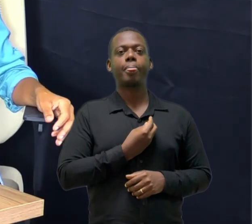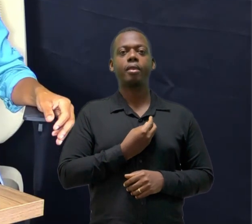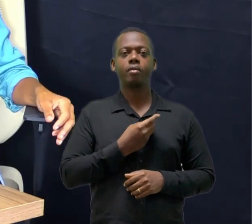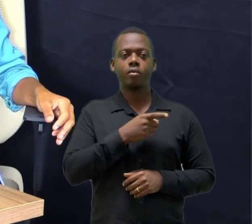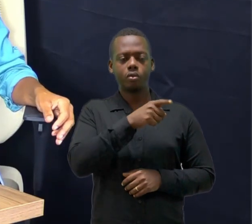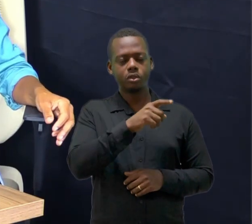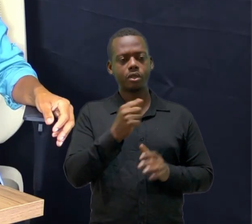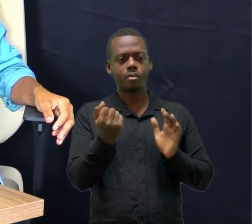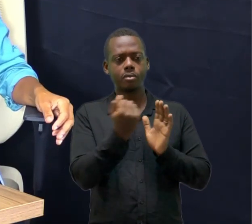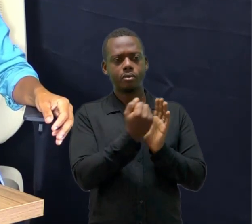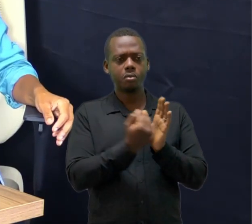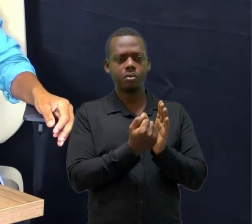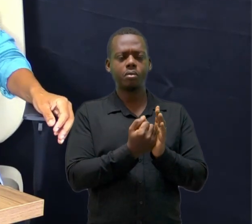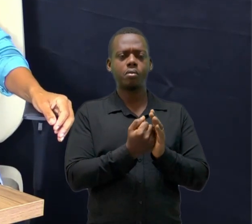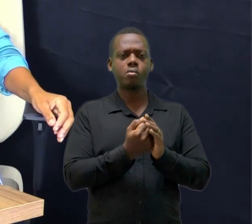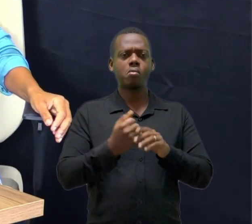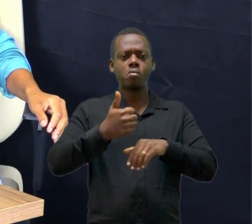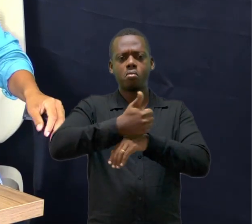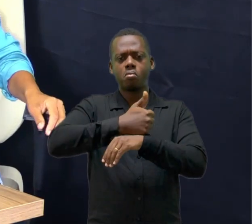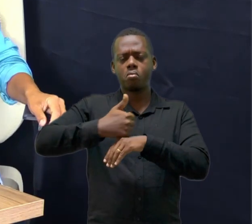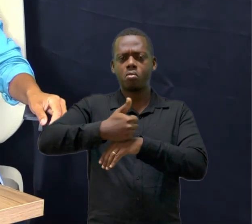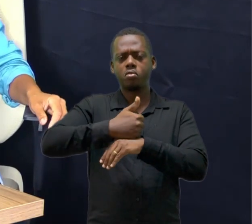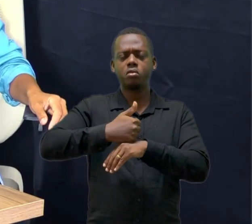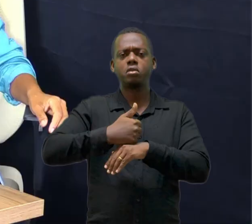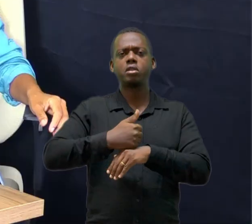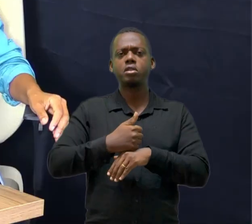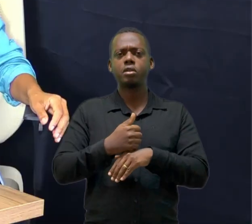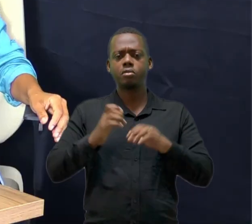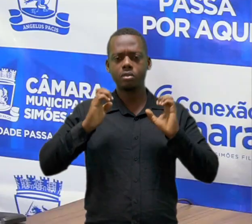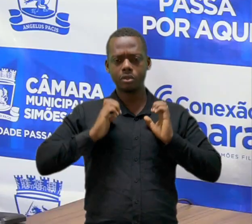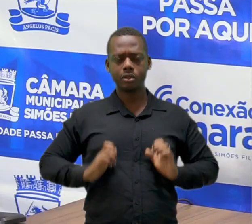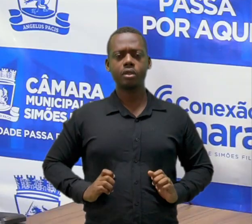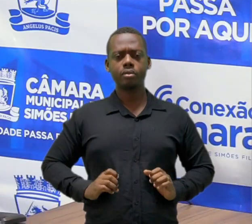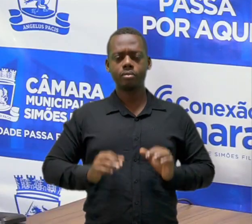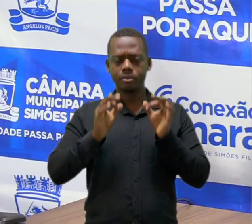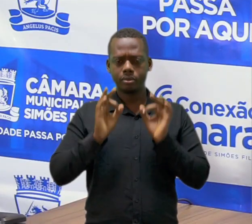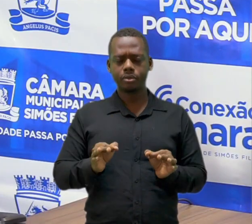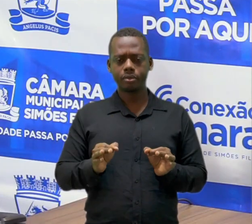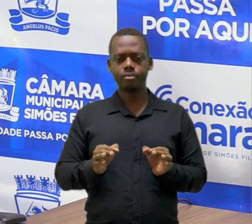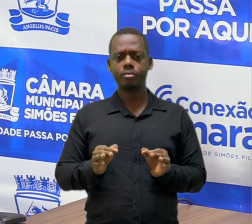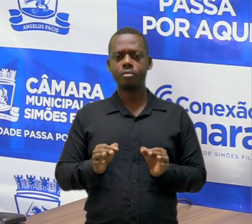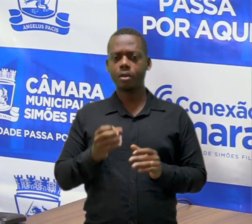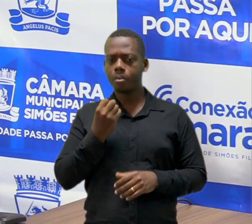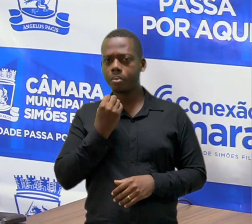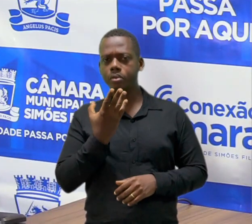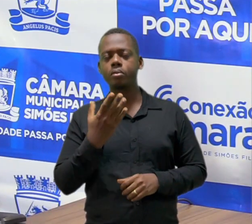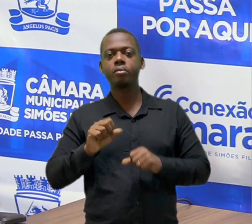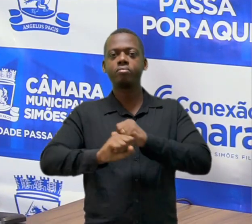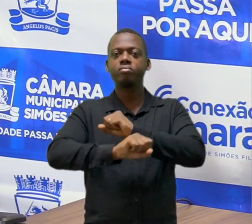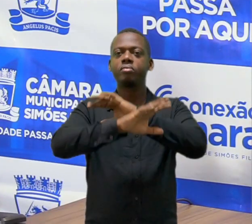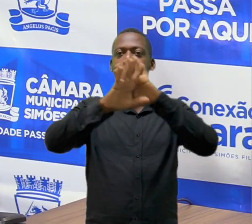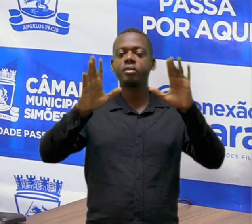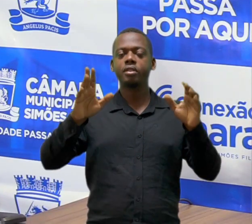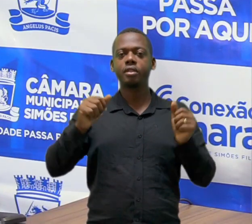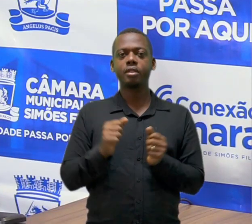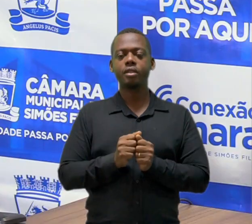pessoa que é profissional, formado dentro da ética, ele trabalha ali dentro da ética. Pronto. Então, é muito bom esclarecer isso, a função